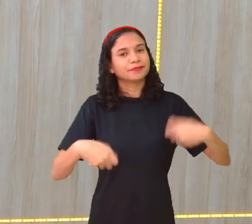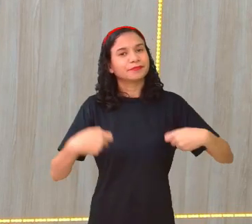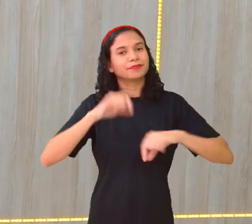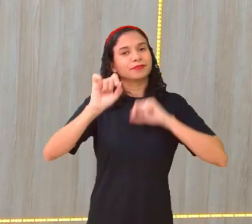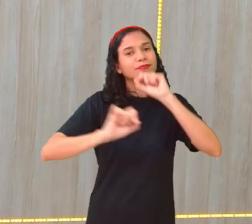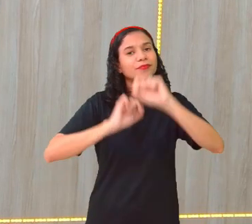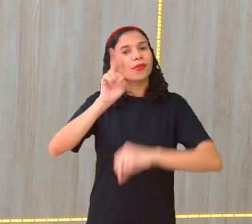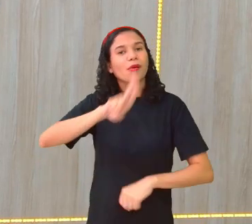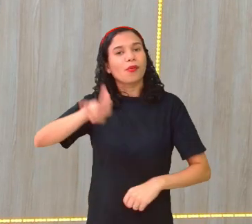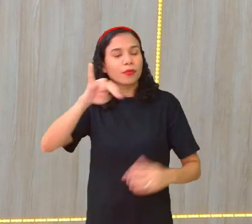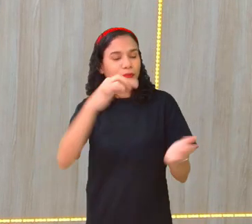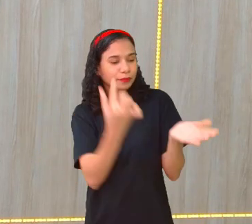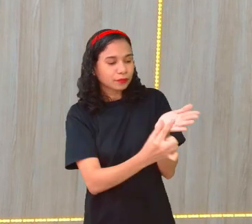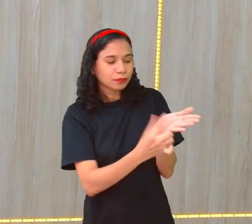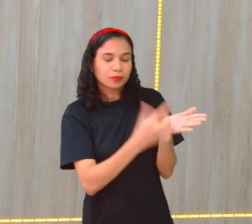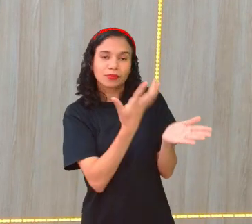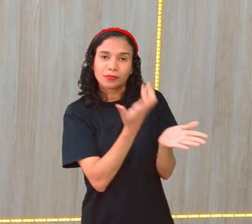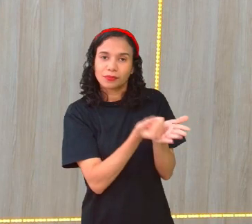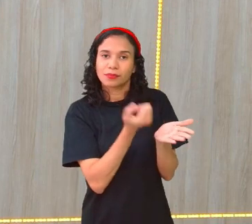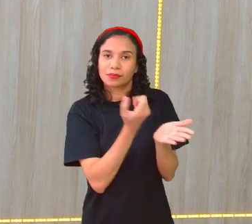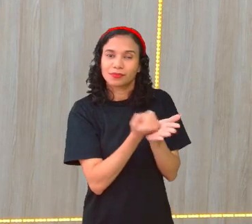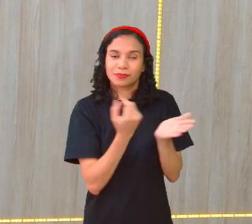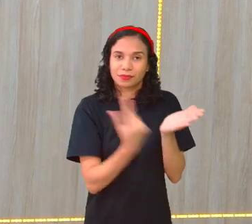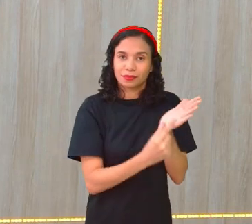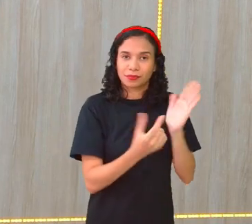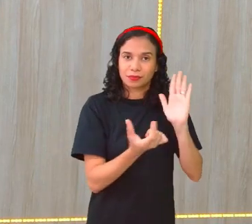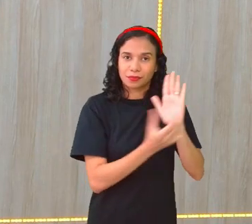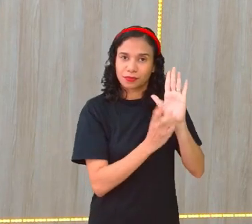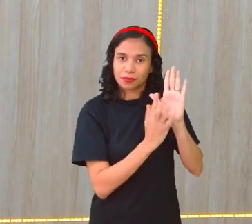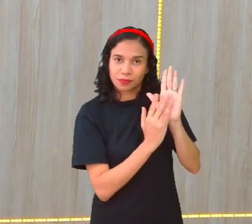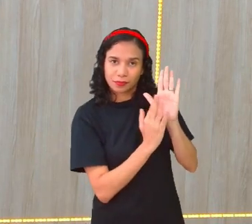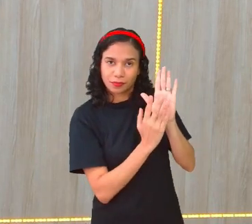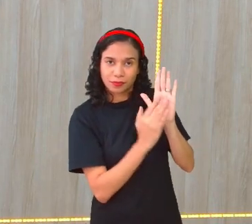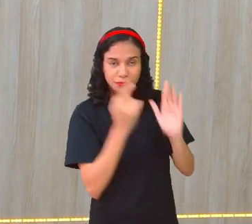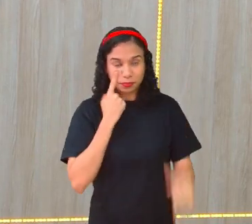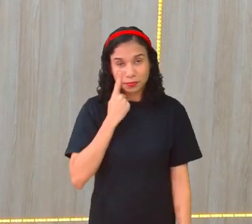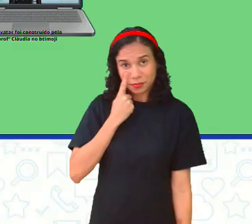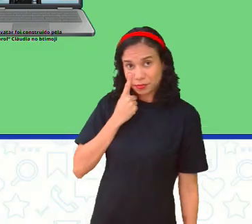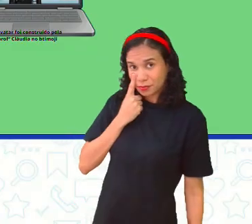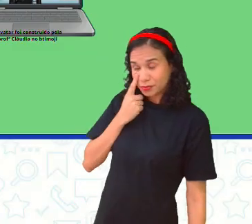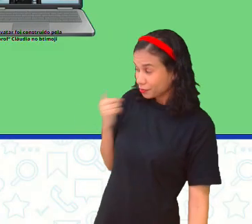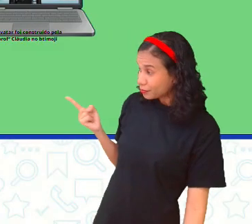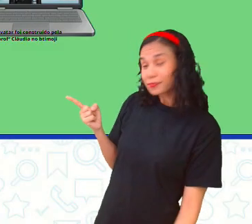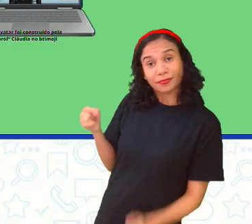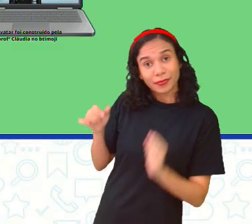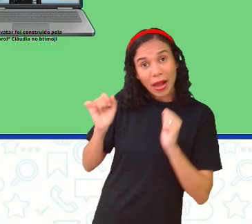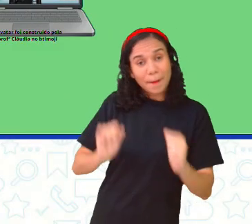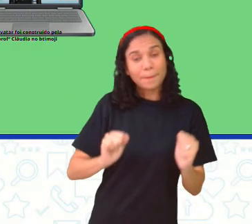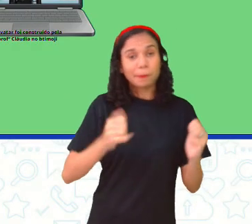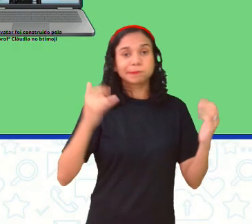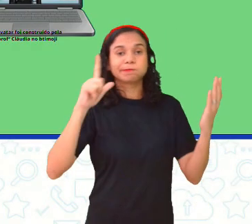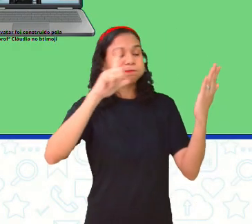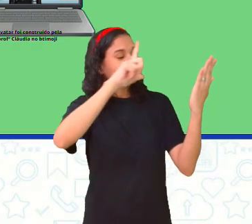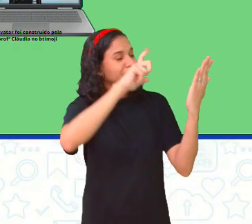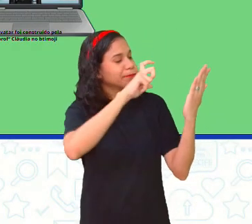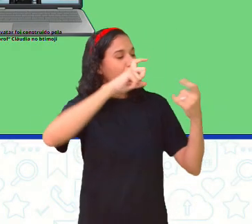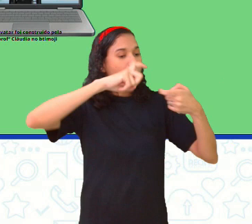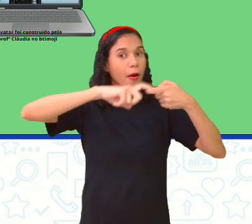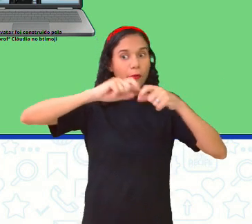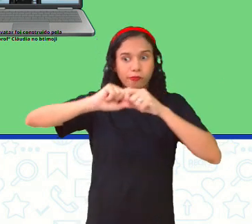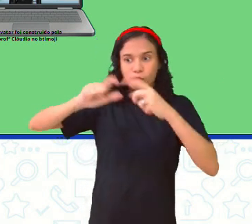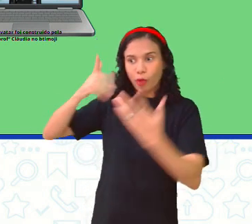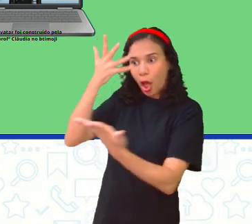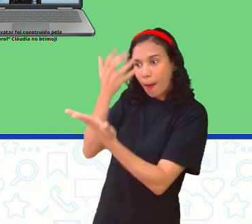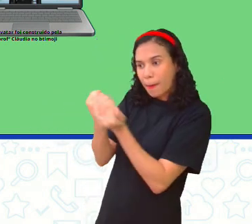o aplicativo aí na nossa telinha, vocês vão ver o QR Code e vocês vão baixar e poder falar conosco